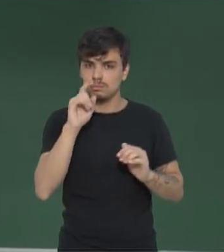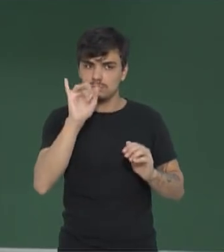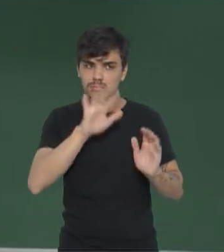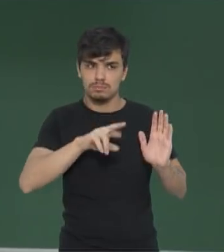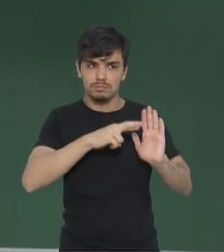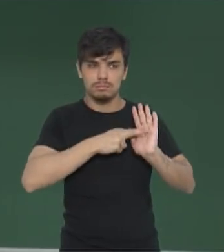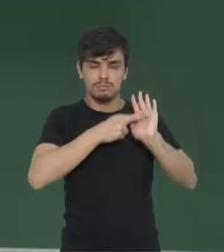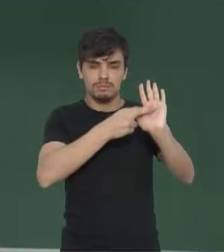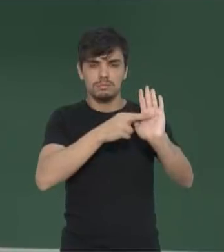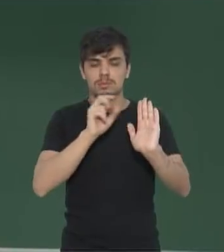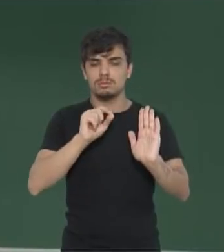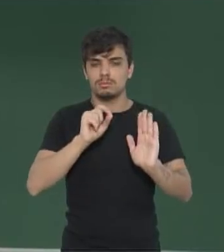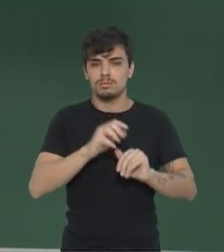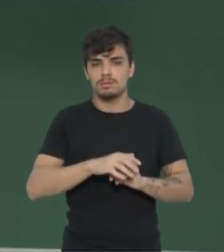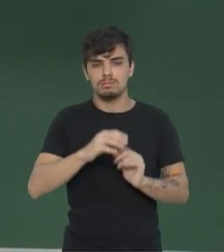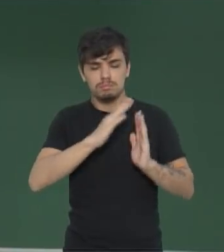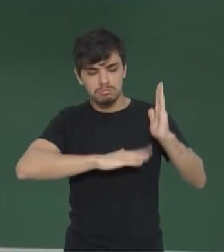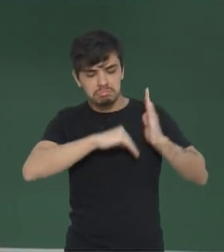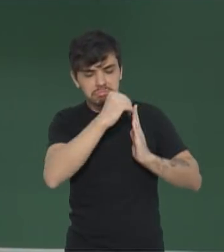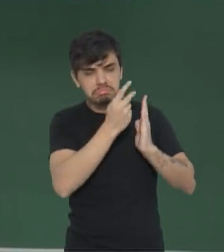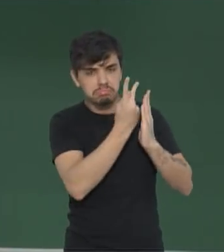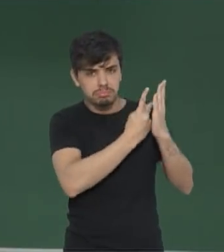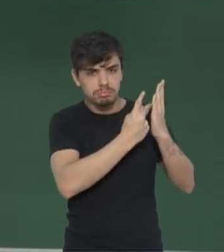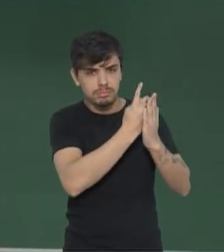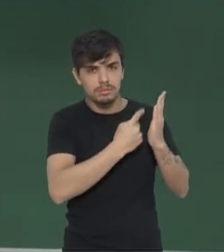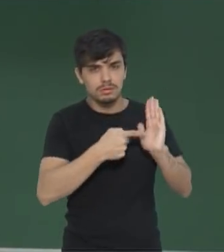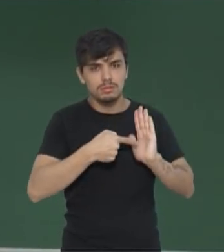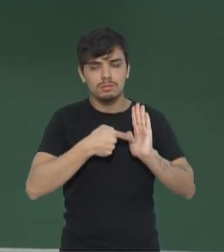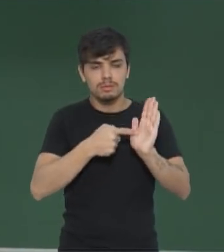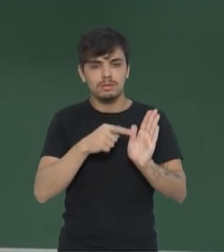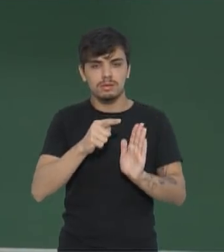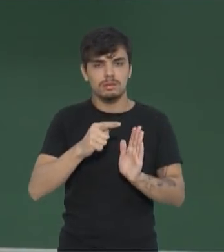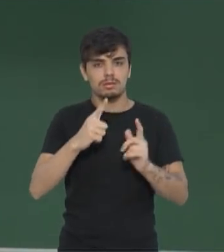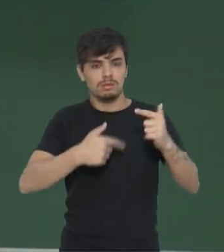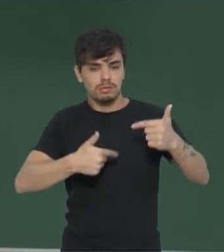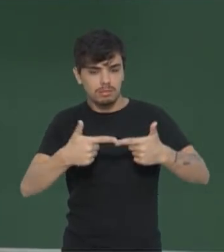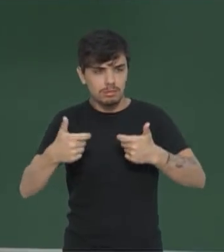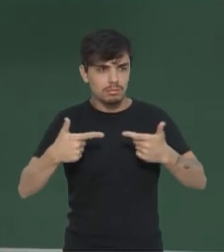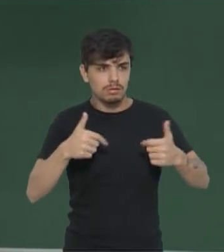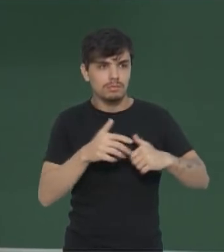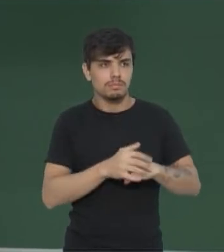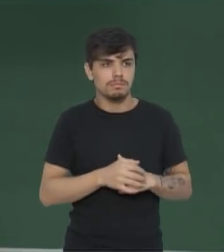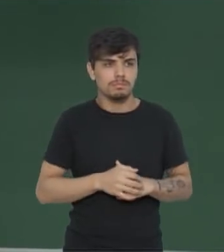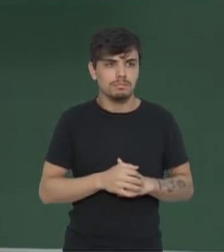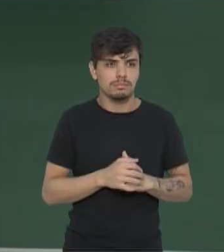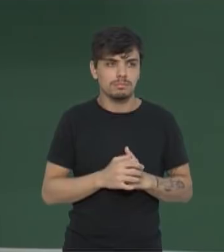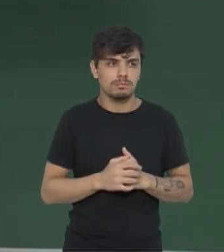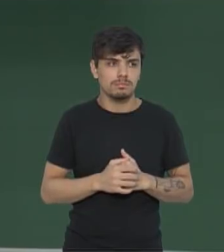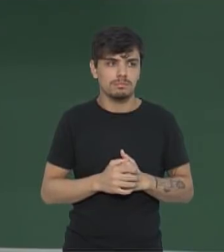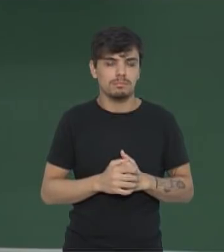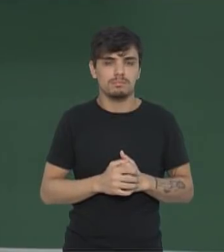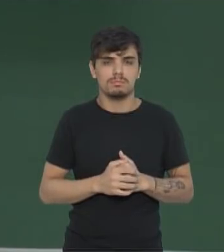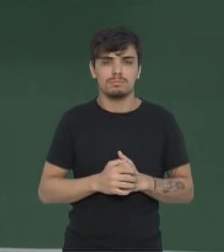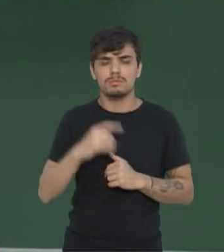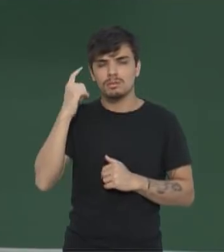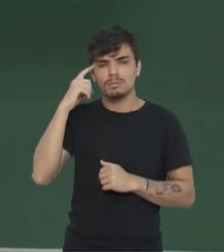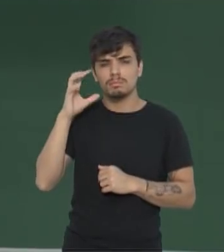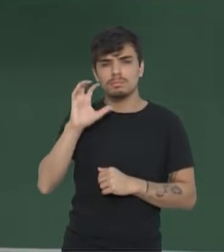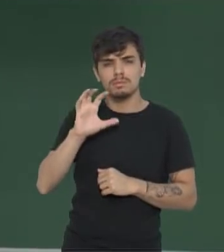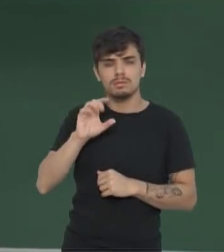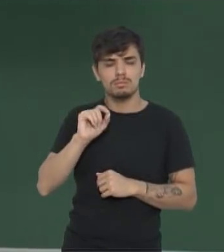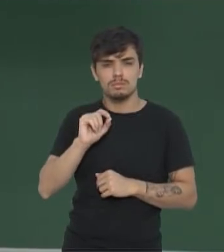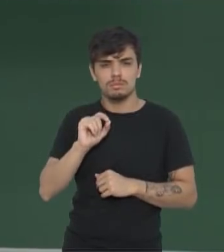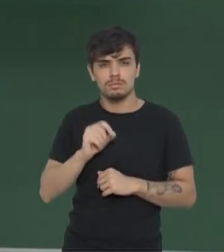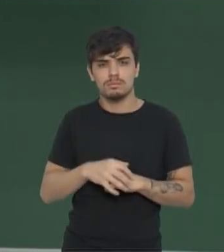é uma pintura, é um desenho representando as guerras de reconquista portuguesa. Rapidinho aqui, é que nós pensarmos assim, poxa vida, praticamente quase que o